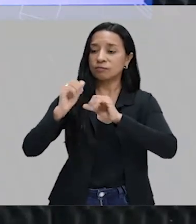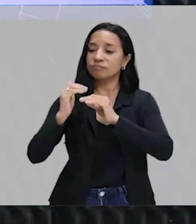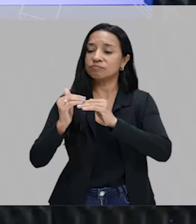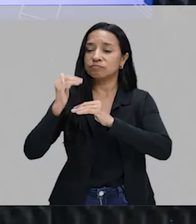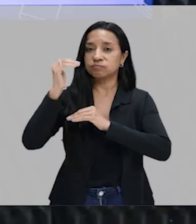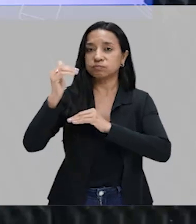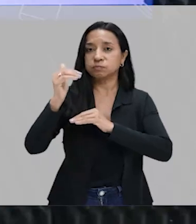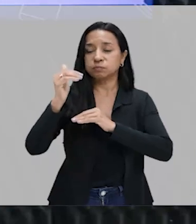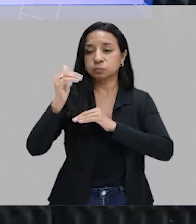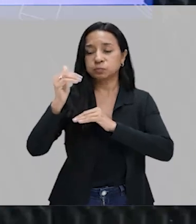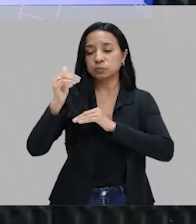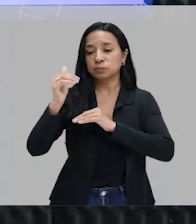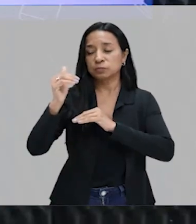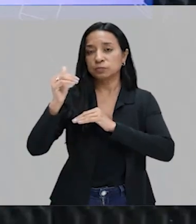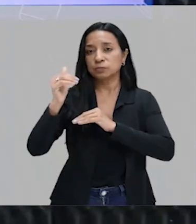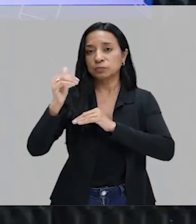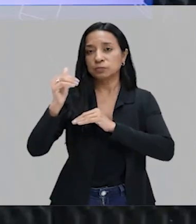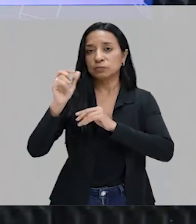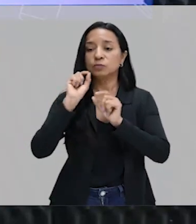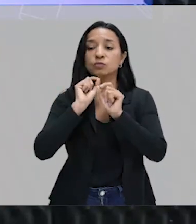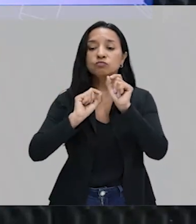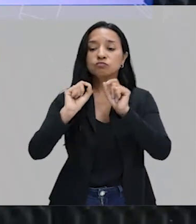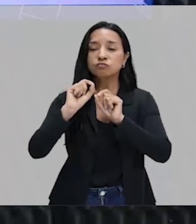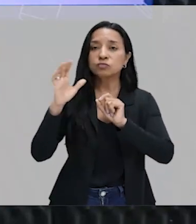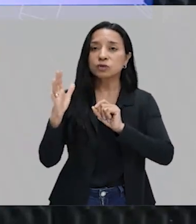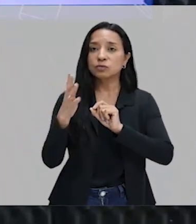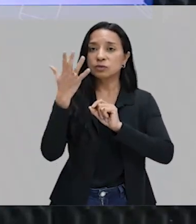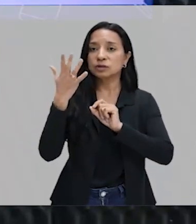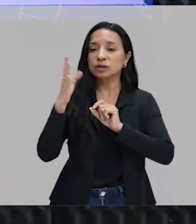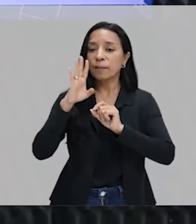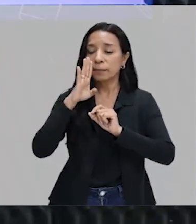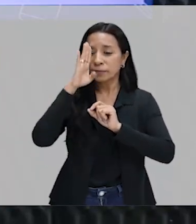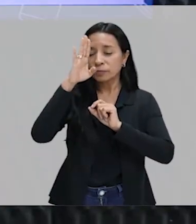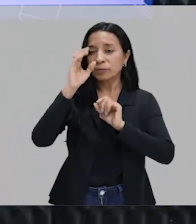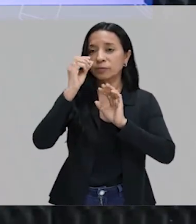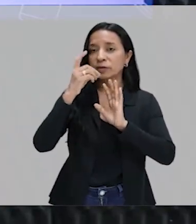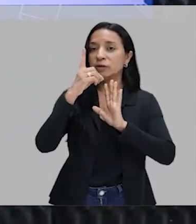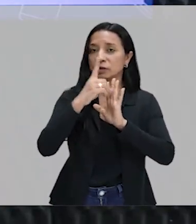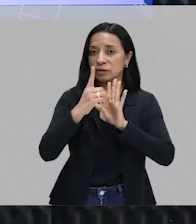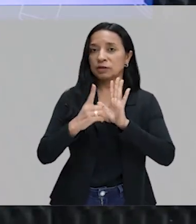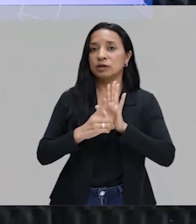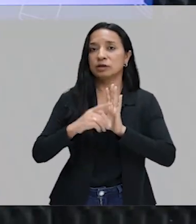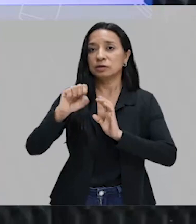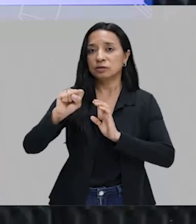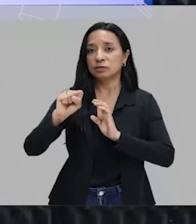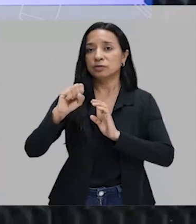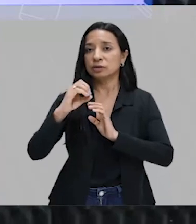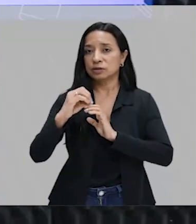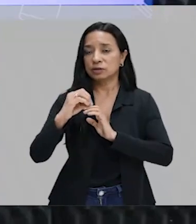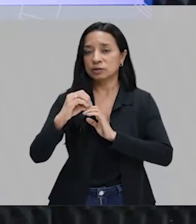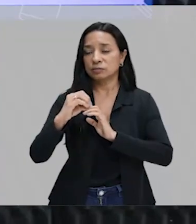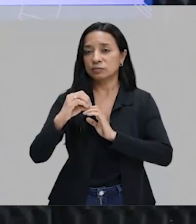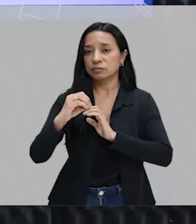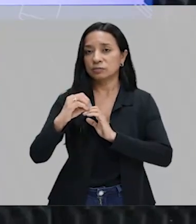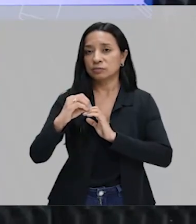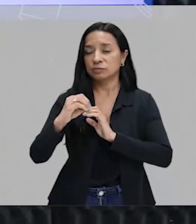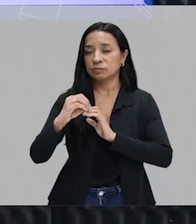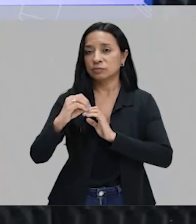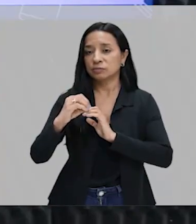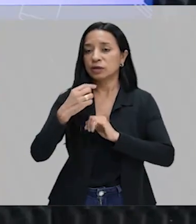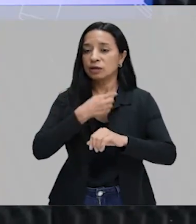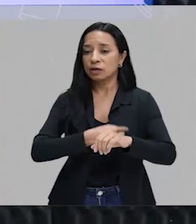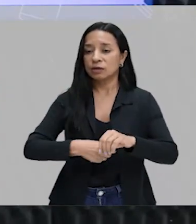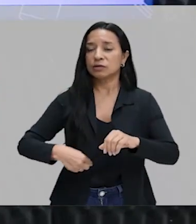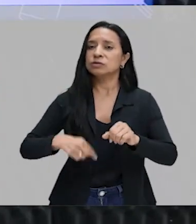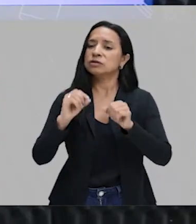avançar. E isso vai acontecer principalmente a partir da década de 80, quando a China faz a abertura econômica